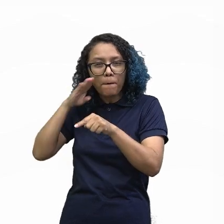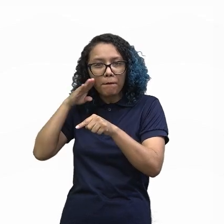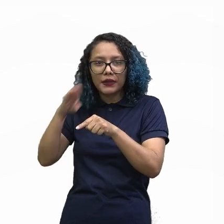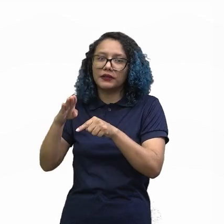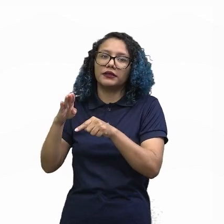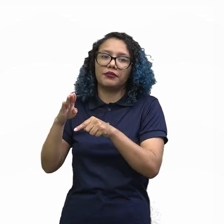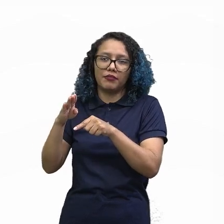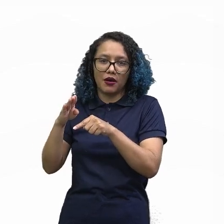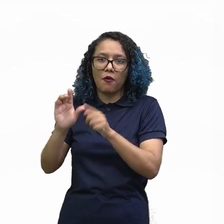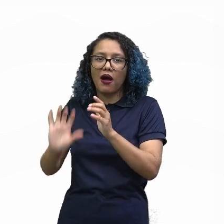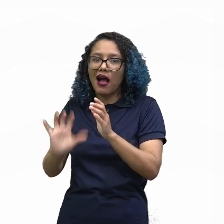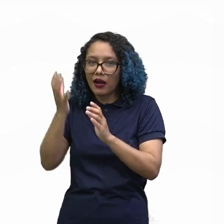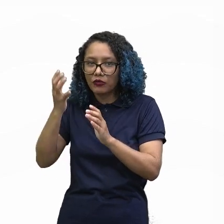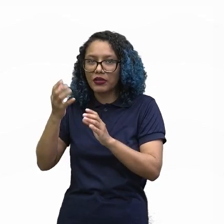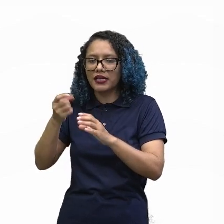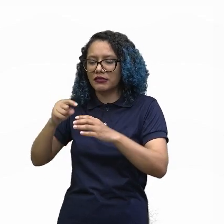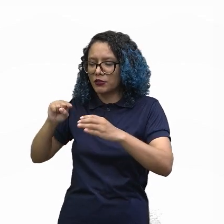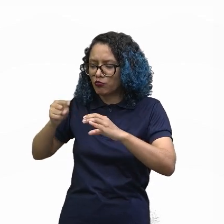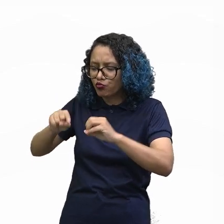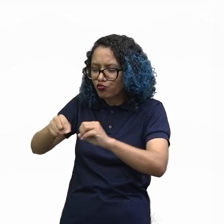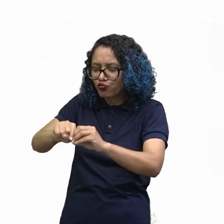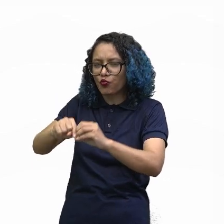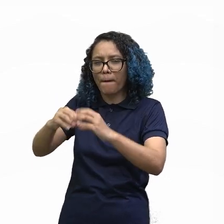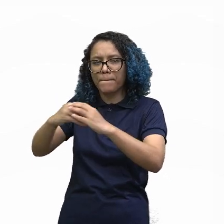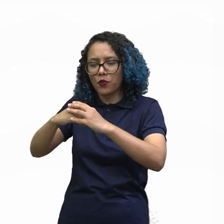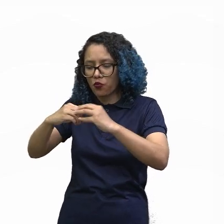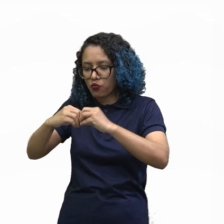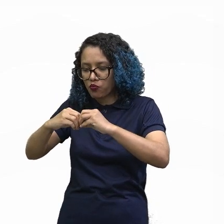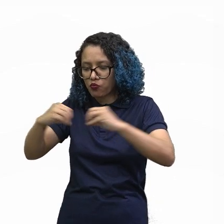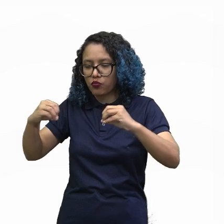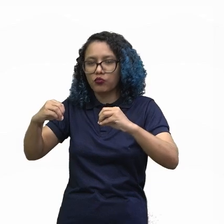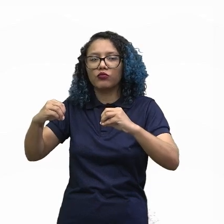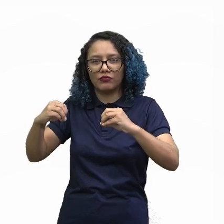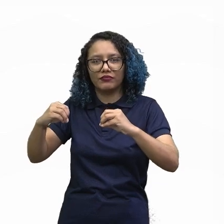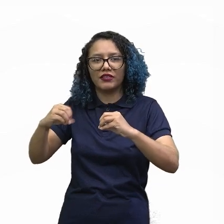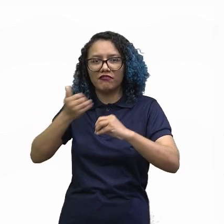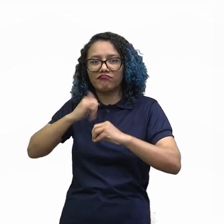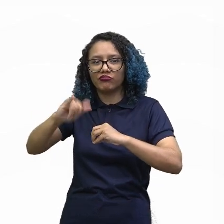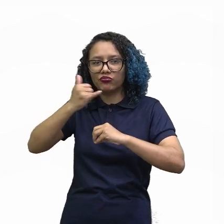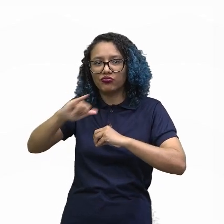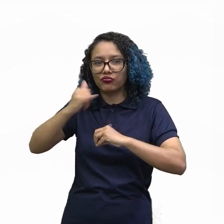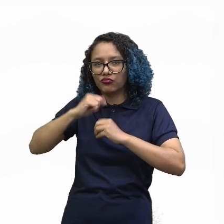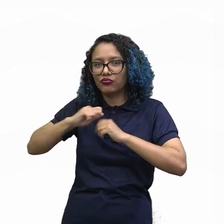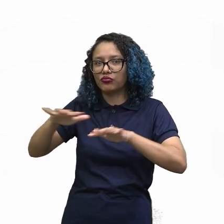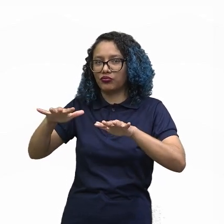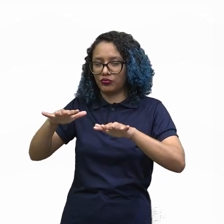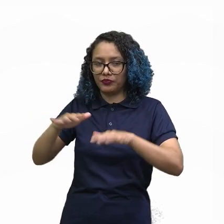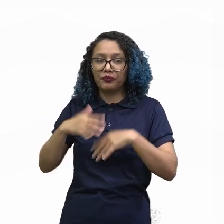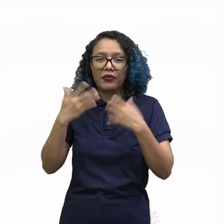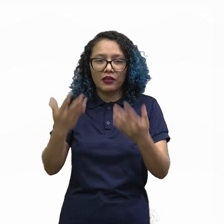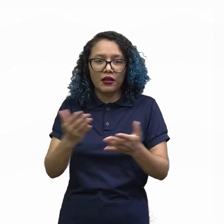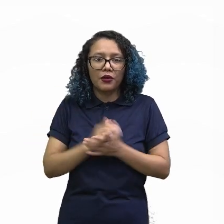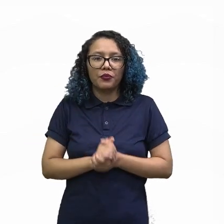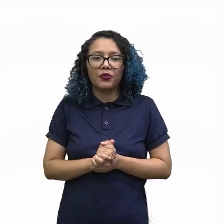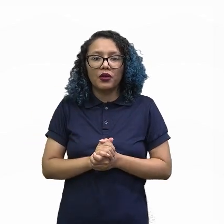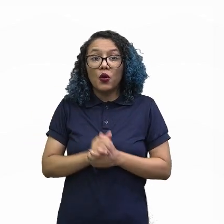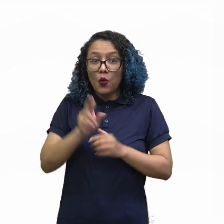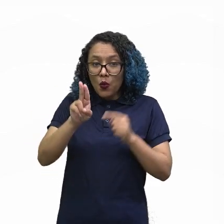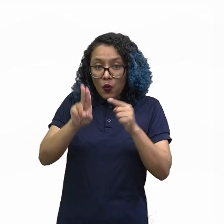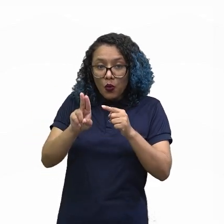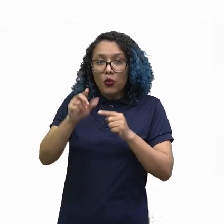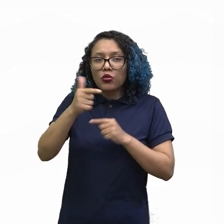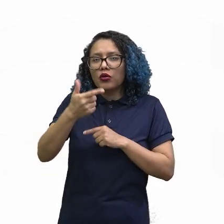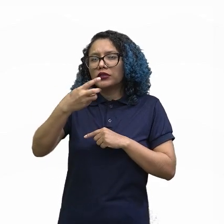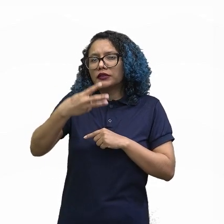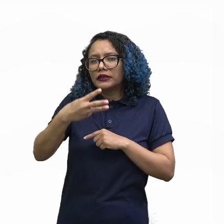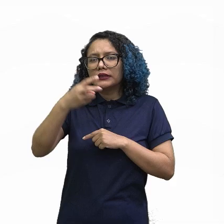usina nuclear, onde acontece lá a divisão do átomo, e ele libera essa grande quantidade de energia. O urânio-235